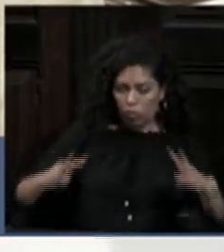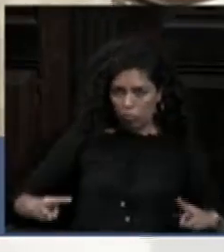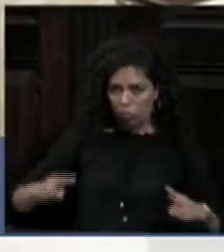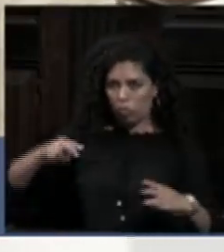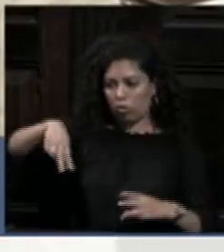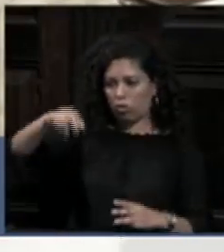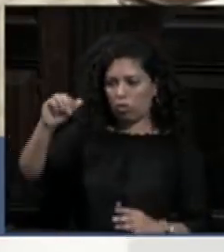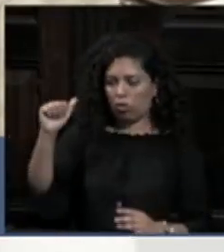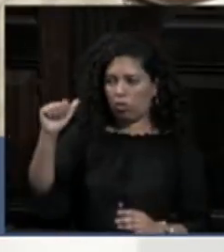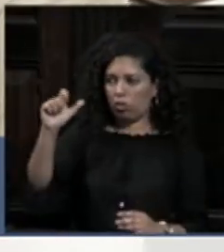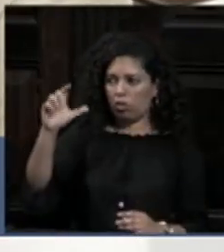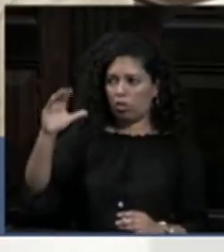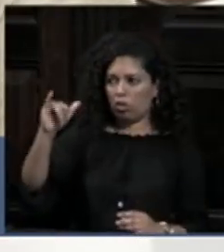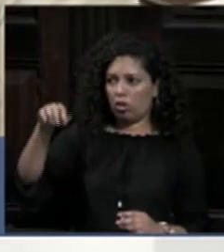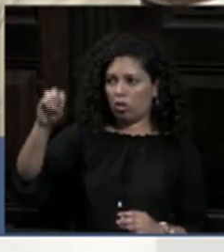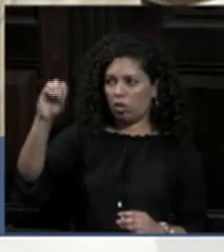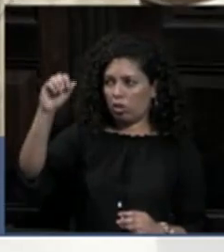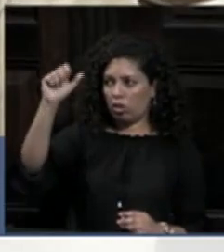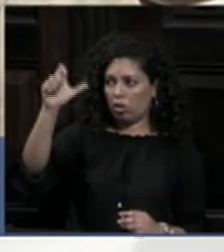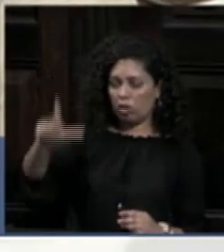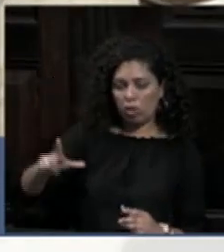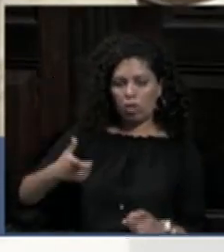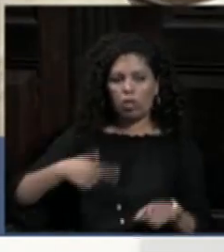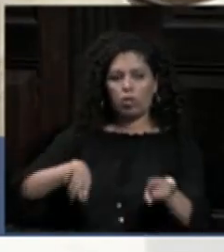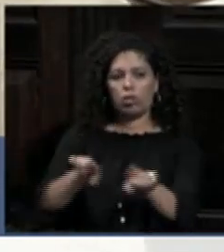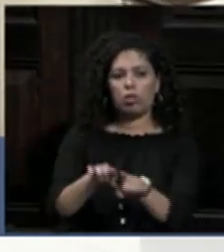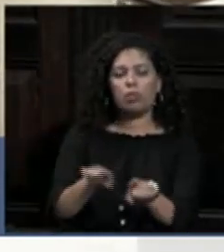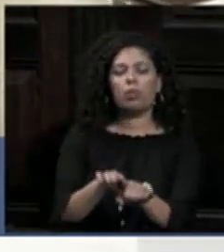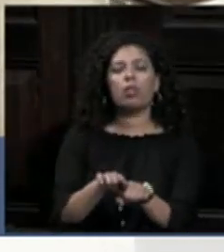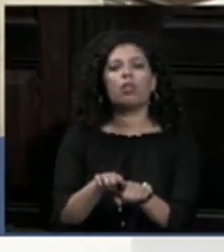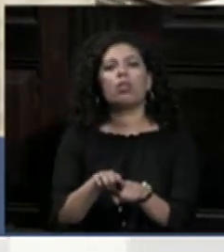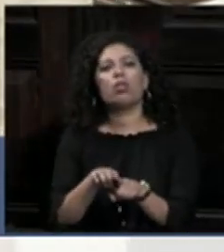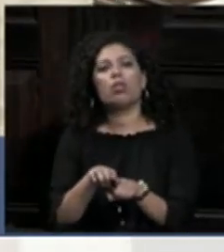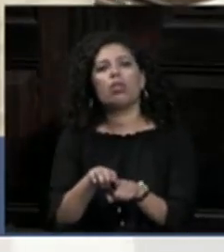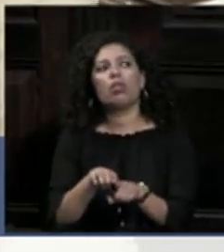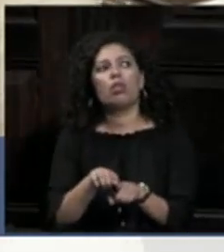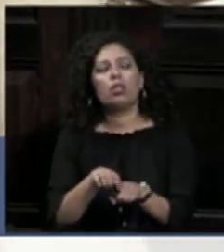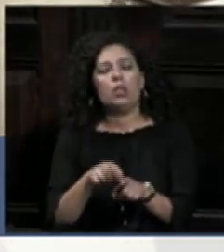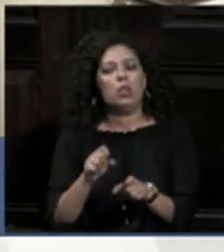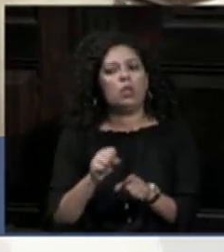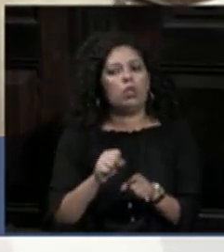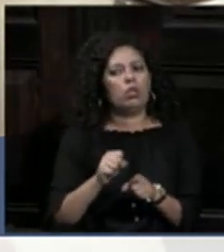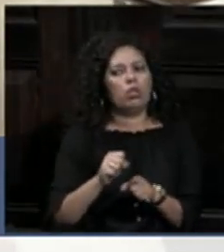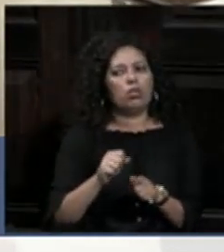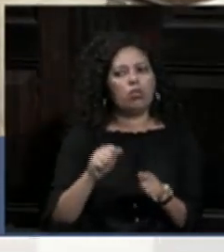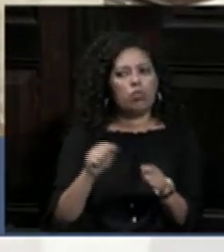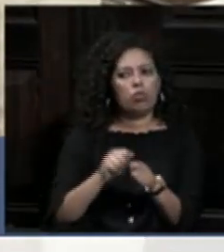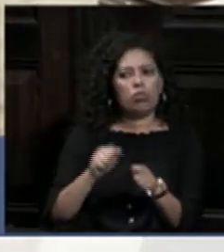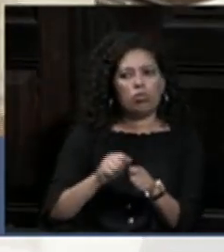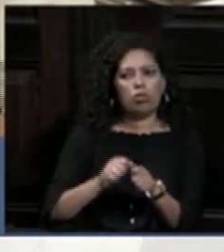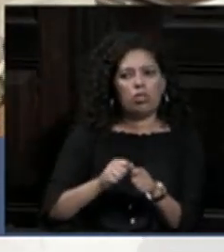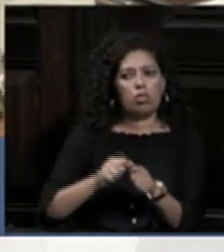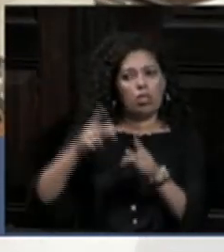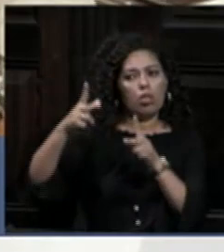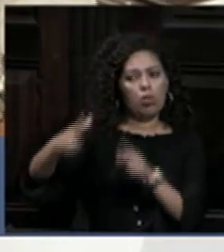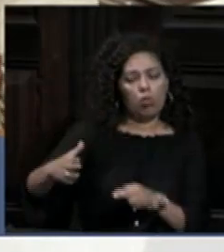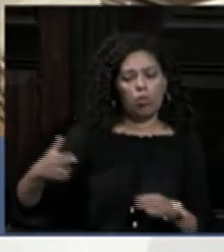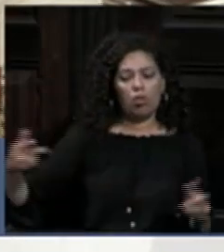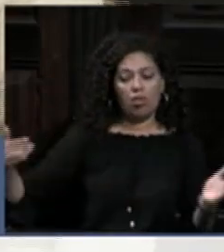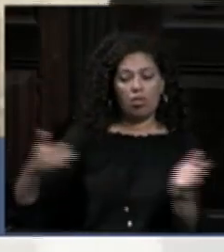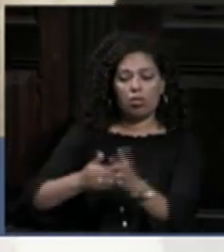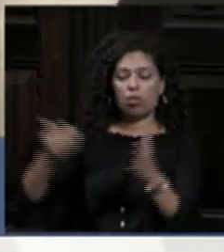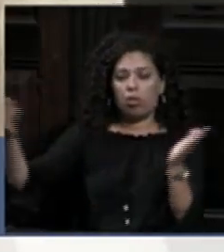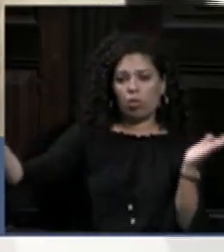aqui no rio de janeiro a mesma coisa tentou se fazer e até hoje tenta se